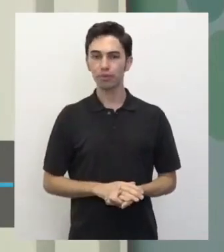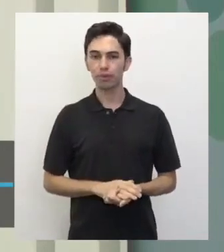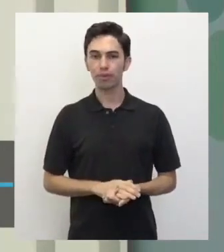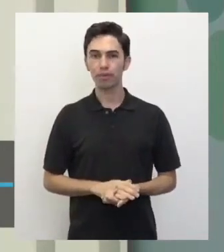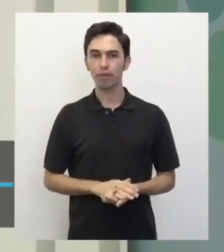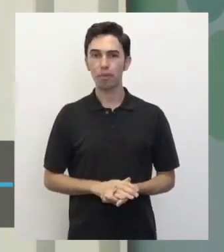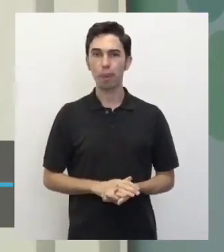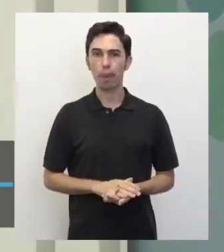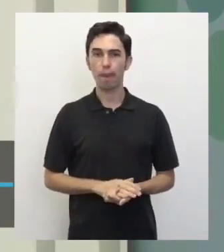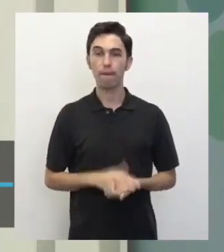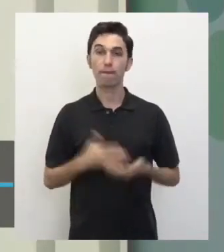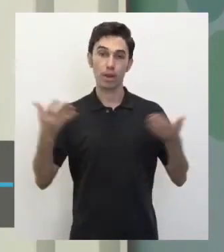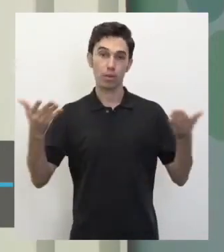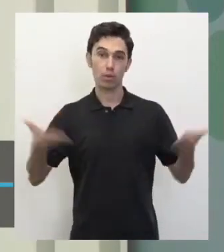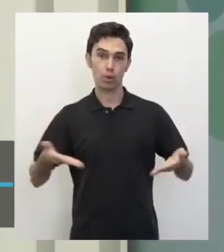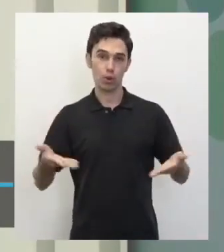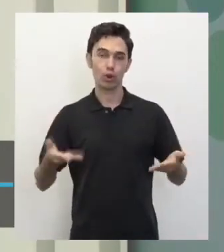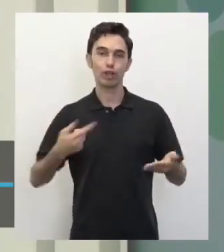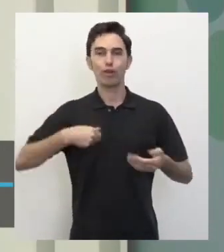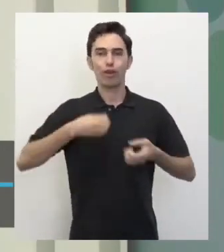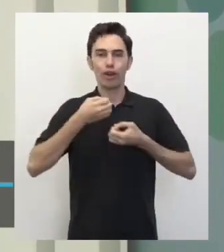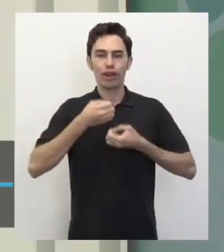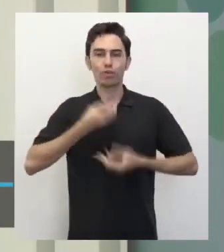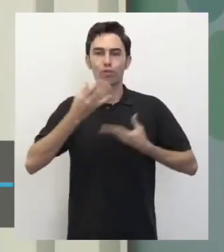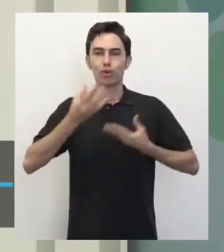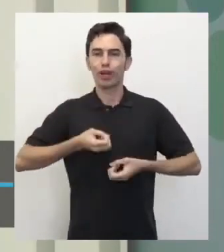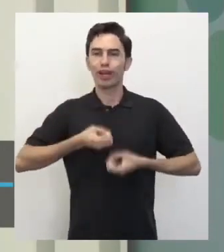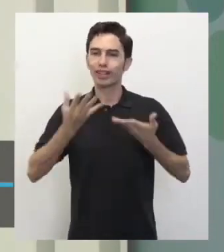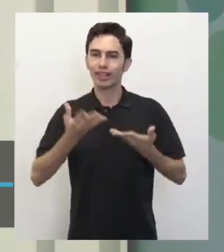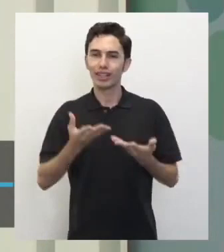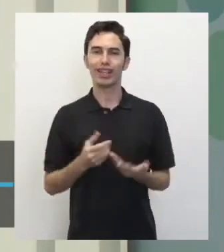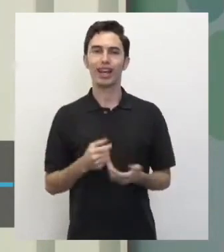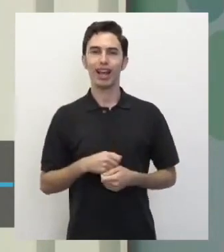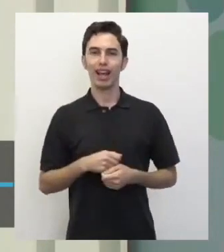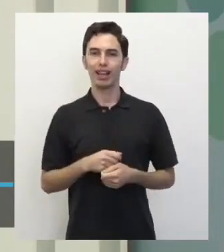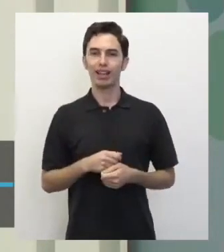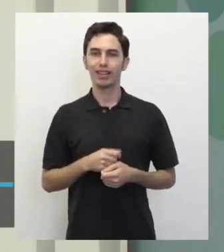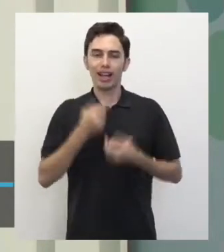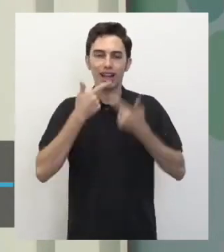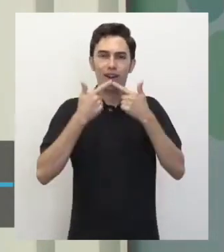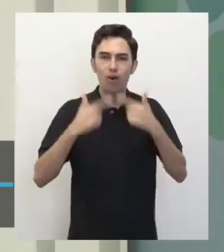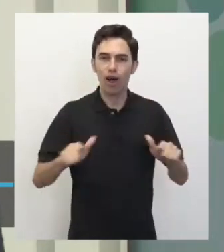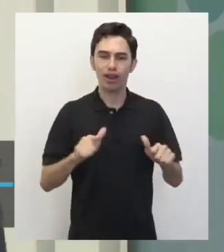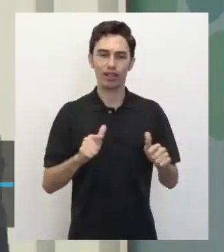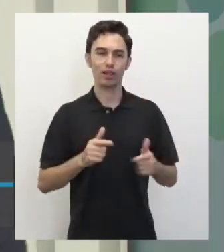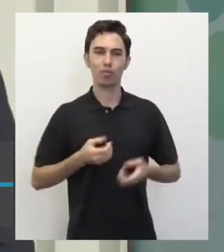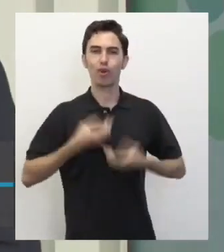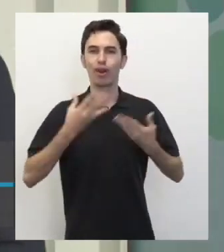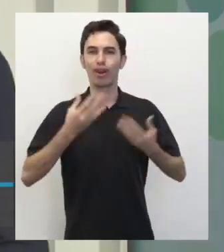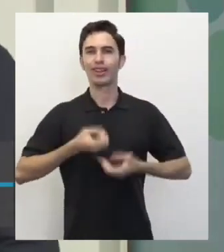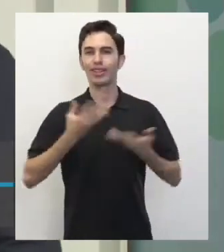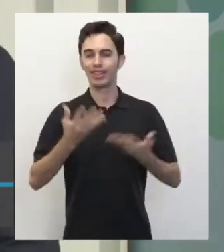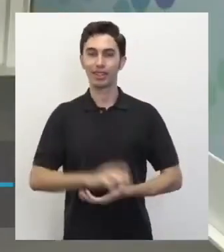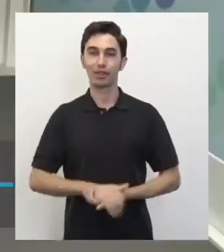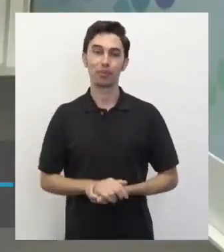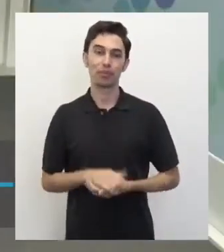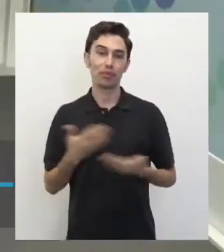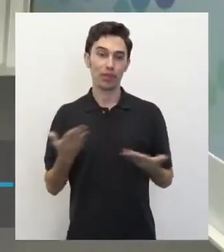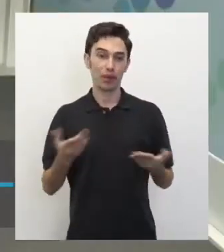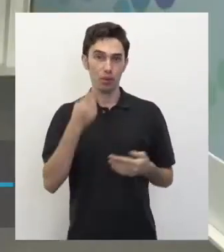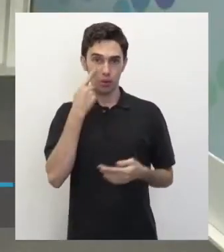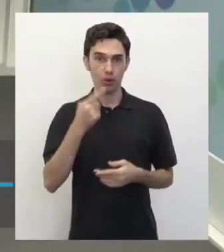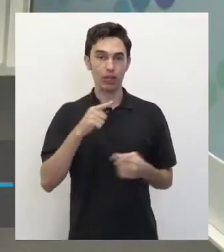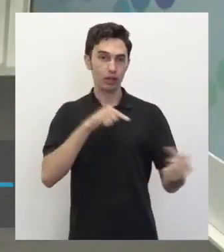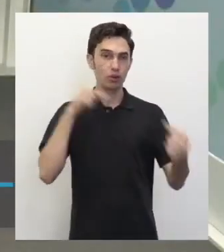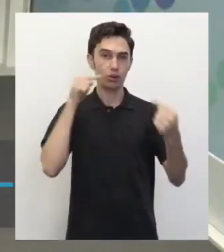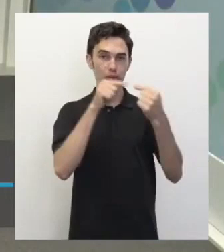Hoje falaremos sobre poesia, falaremos sobre linguagem poética. Professora, quais são os objetivos da aula de hoje, professora Tayana? Então, vamos lá, né? Essa